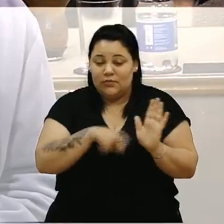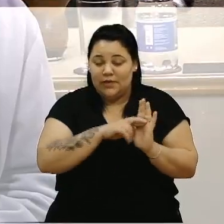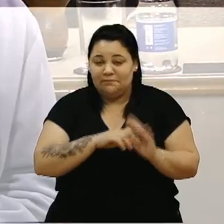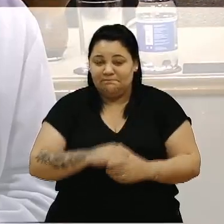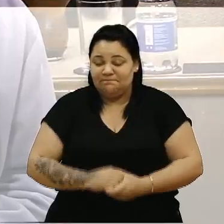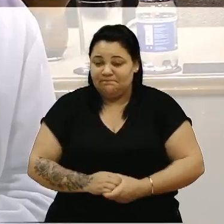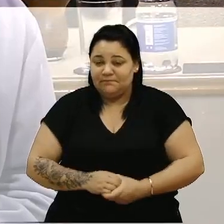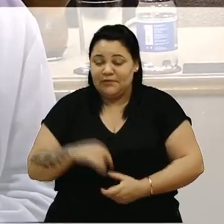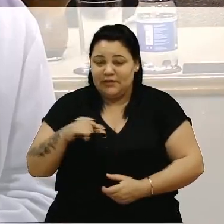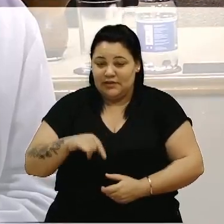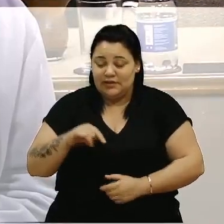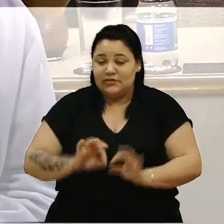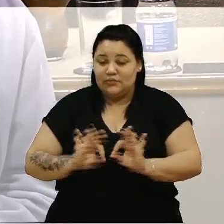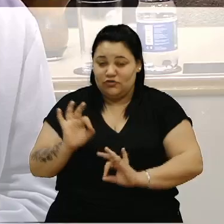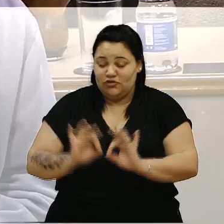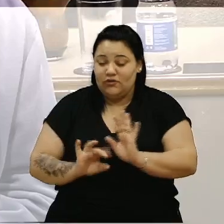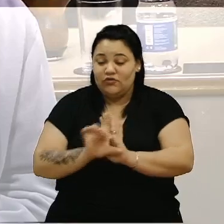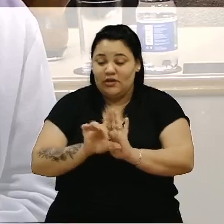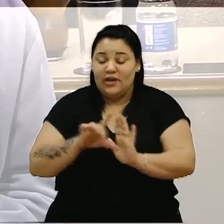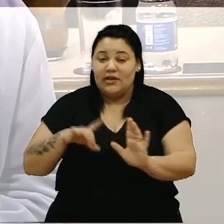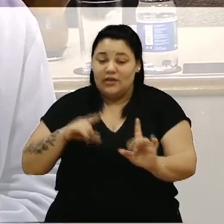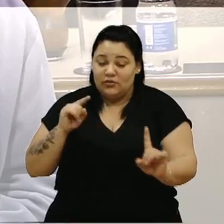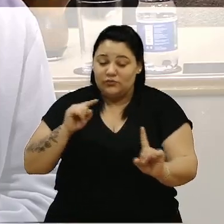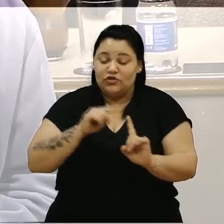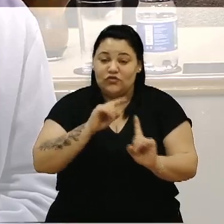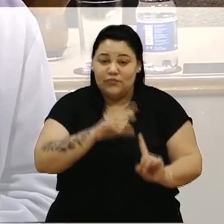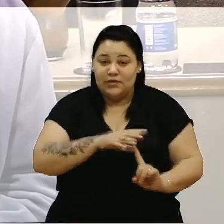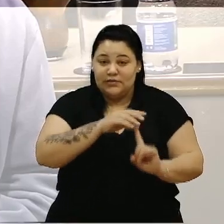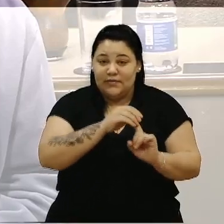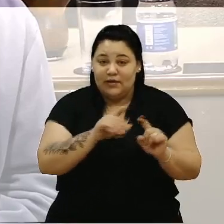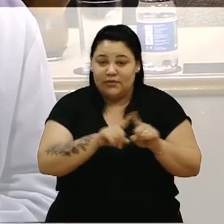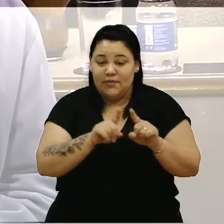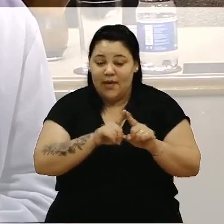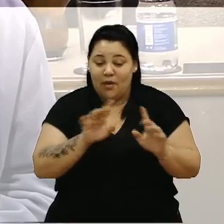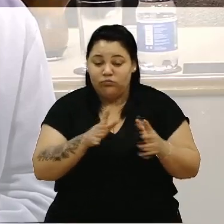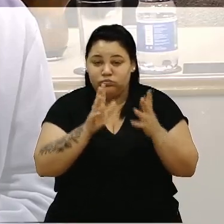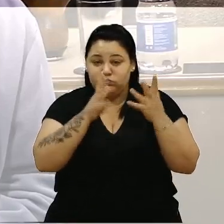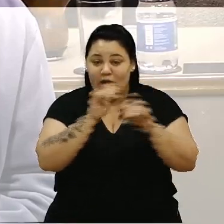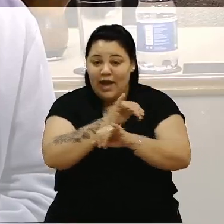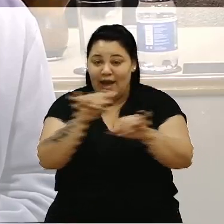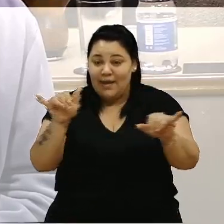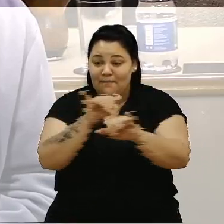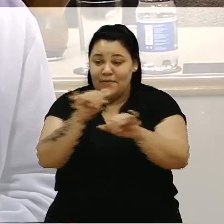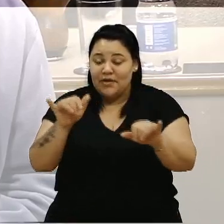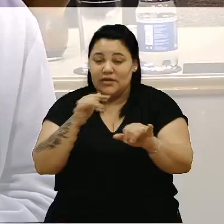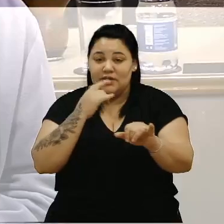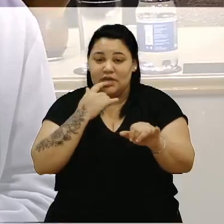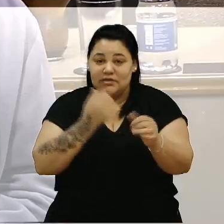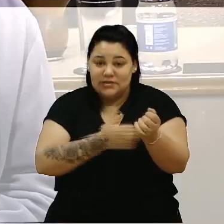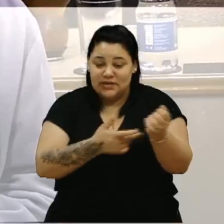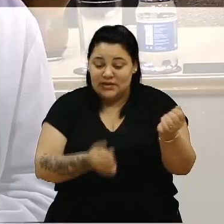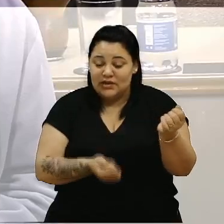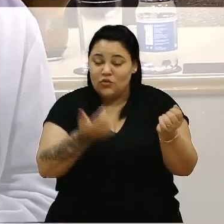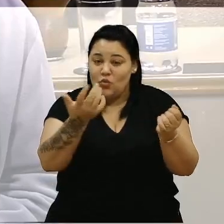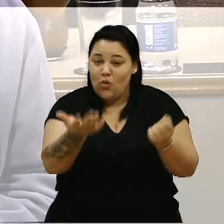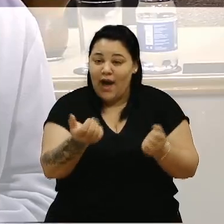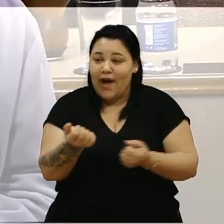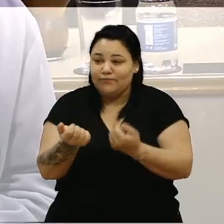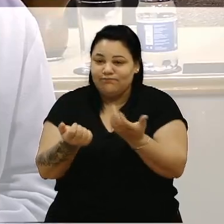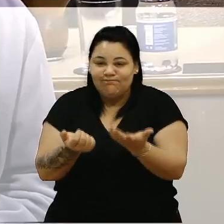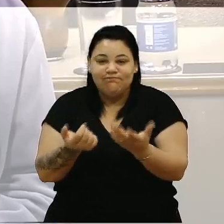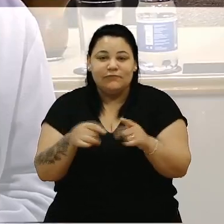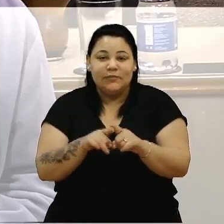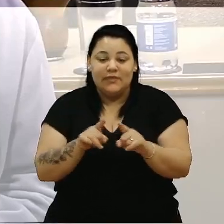O presente projeto de lei tem por principal objetivo o incentivo a campanhas de doação, além de regulamentar alguns